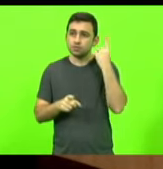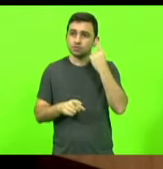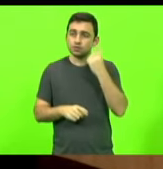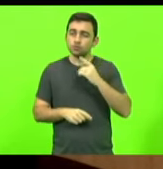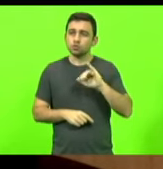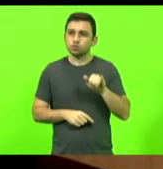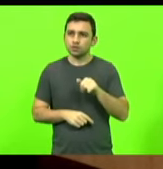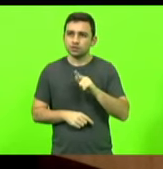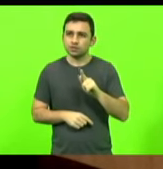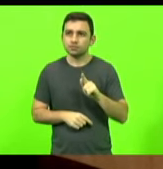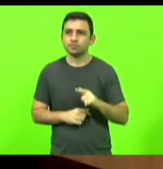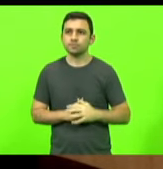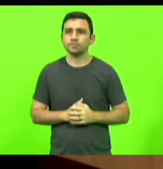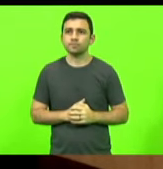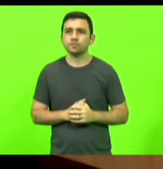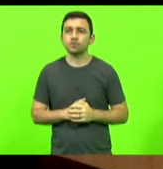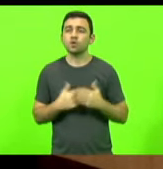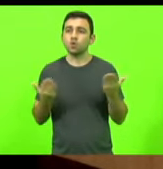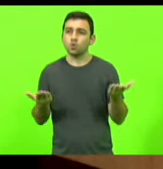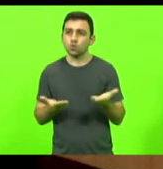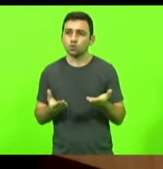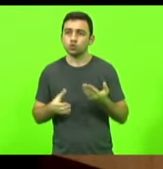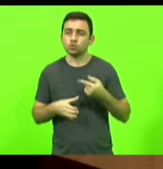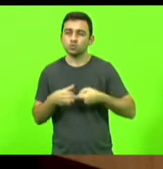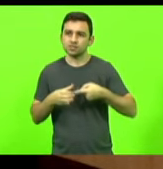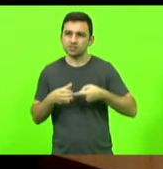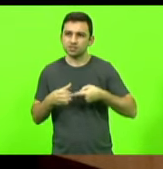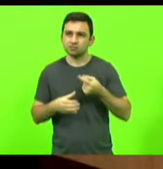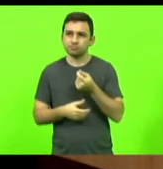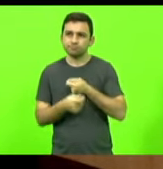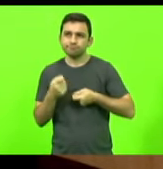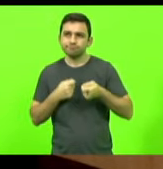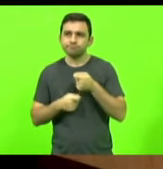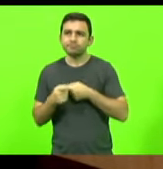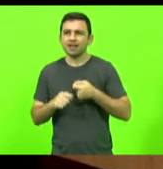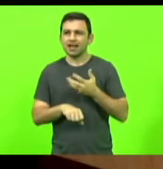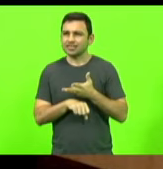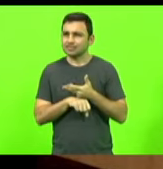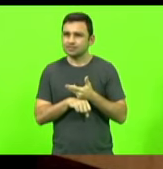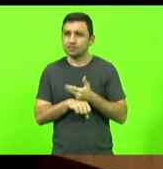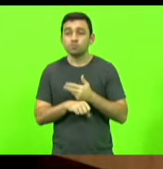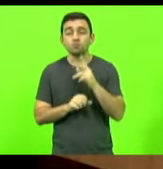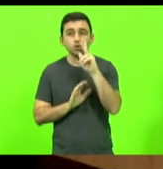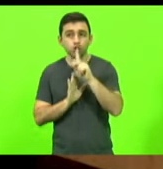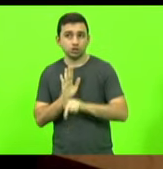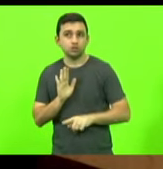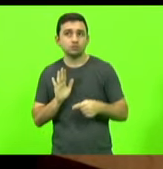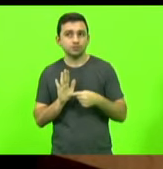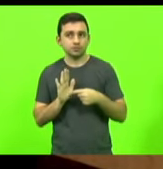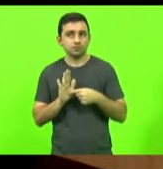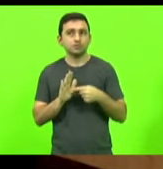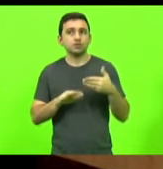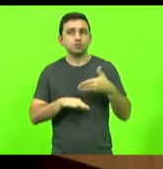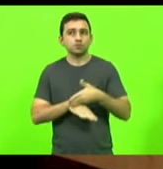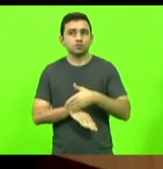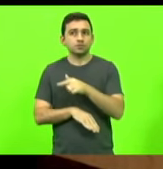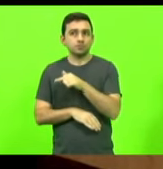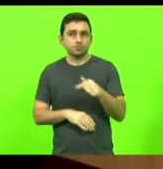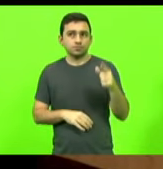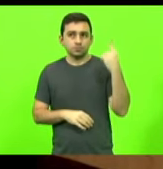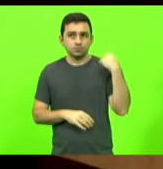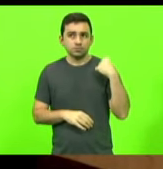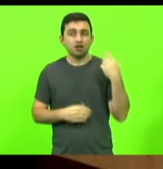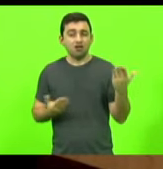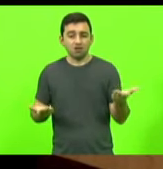Garcia, que hoje, na Comissão de Finanças, de maneira muito célere, o projeto entrou na semana anterior, e hoje nós já